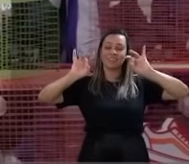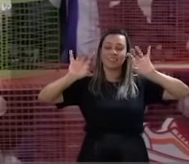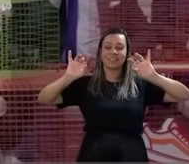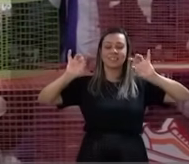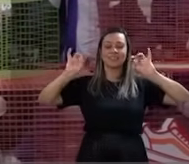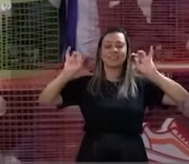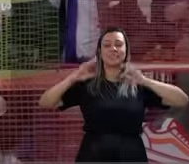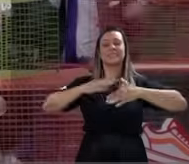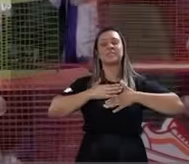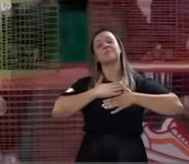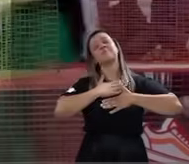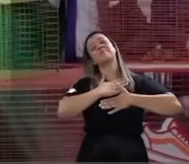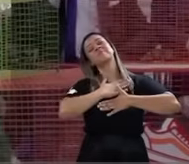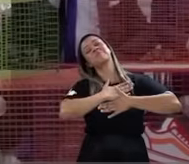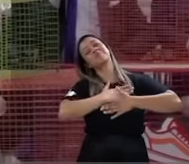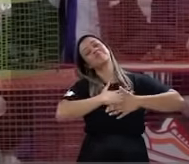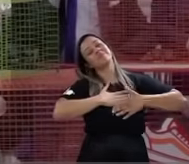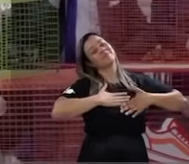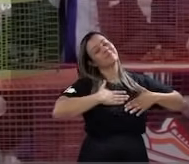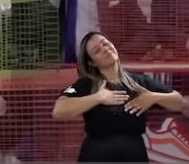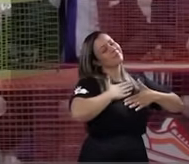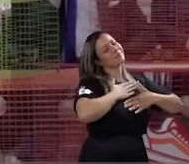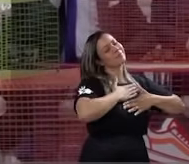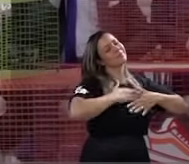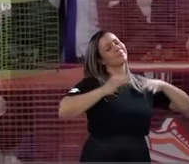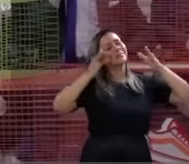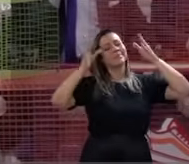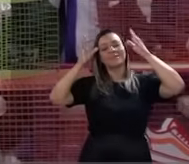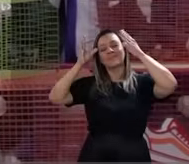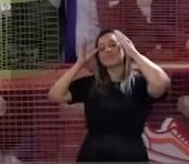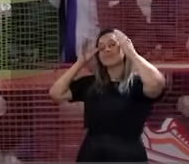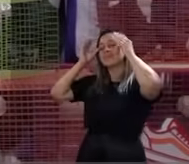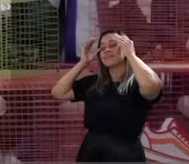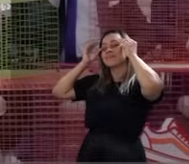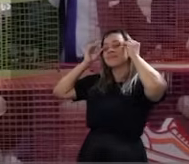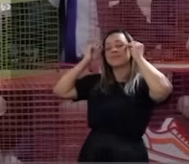Manaio, Ramamachei. Eu tô sentindo Jesus aqui.